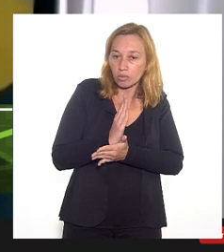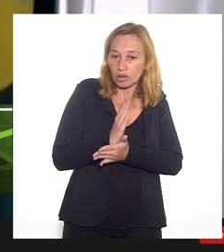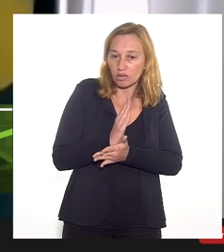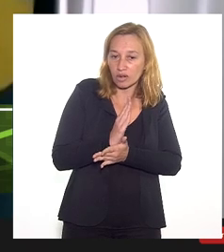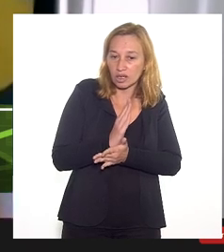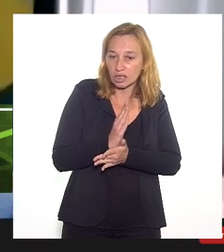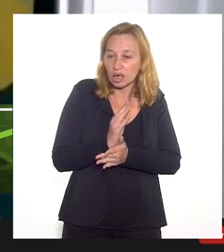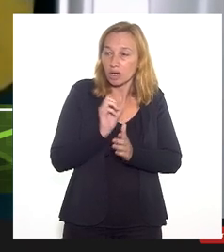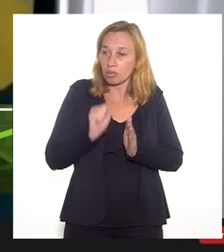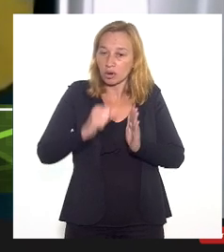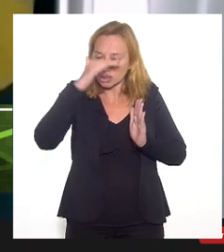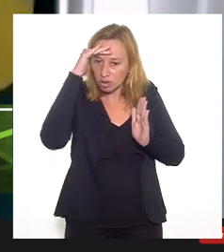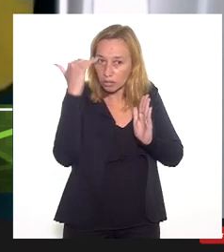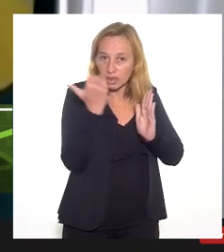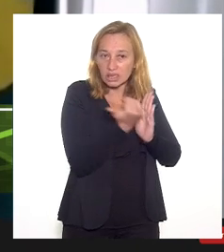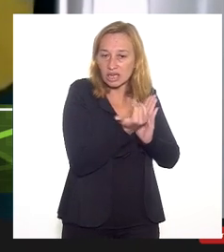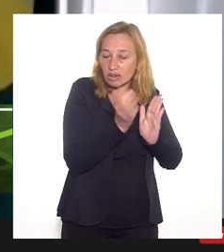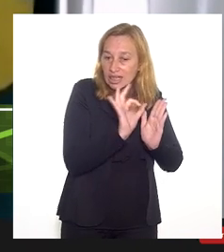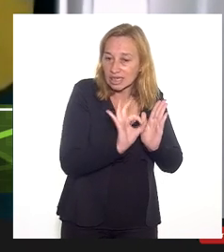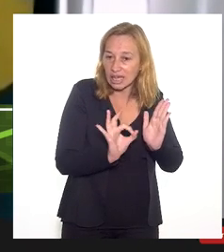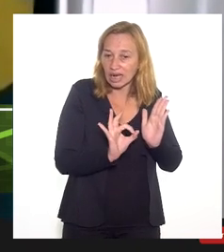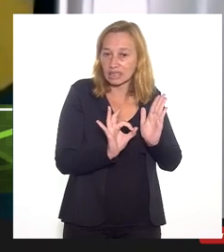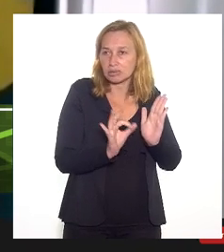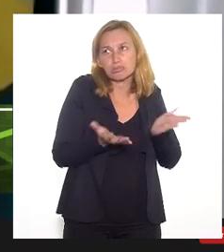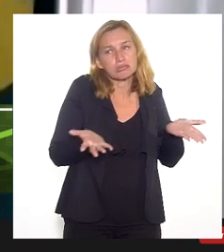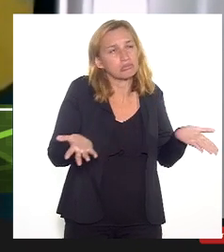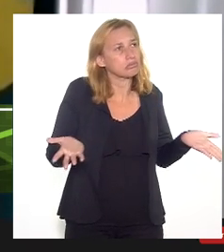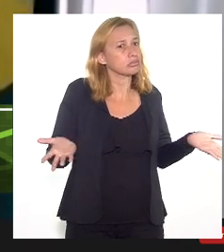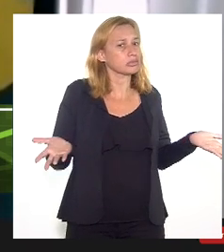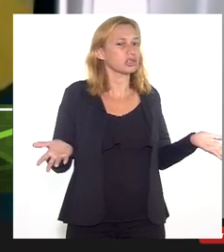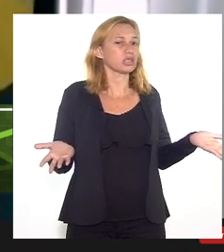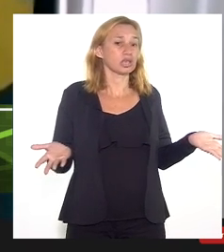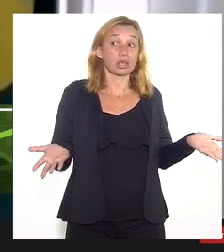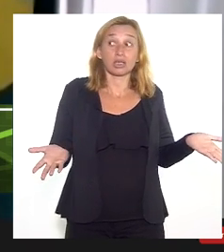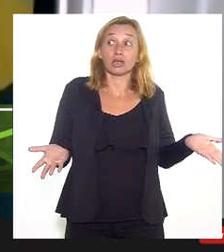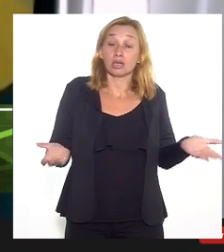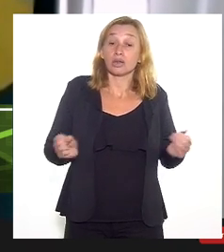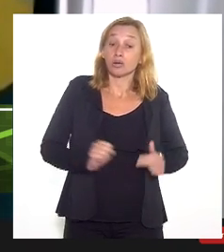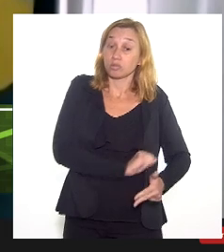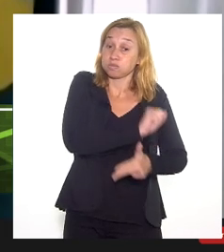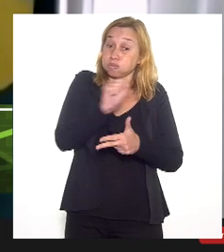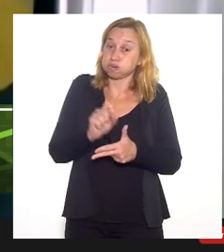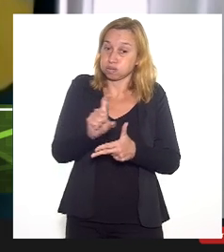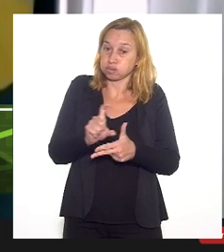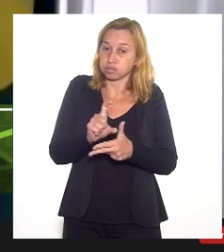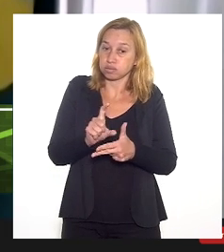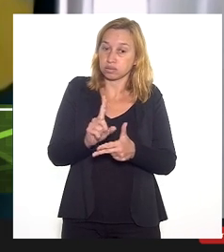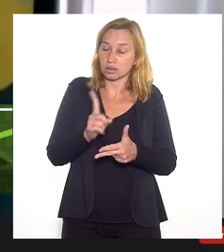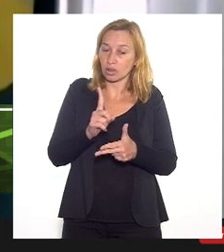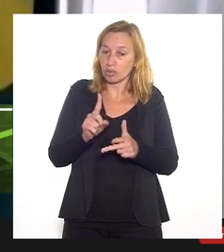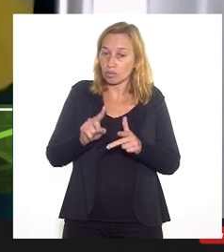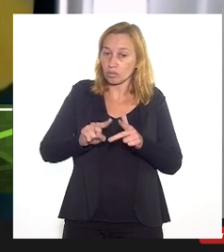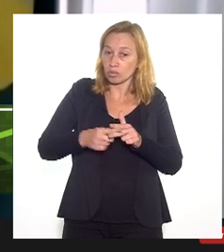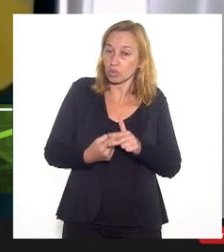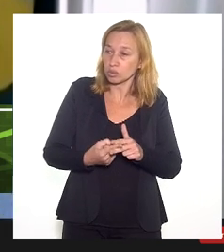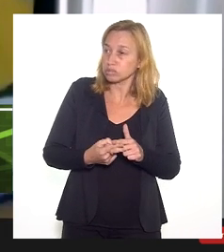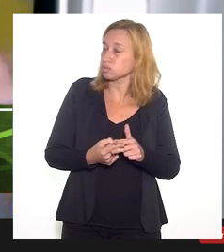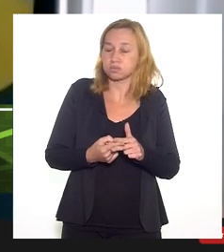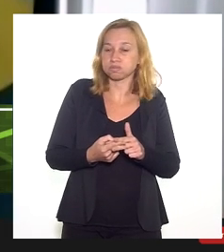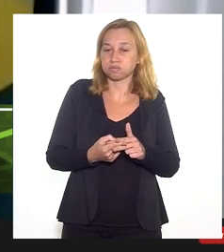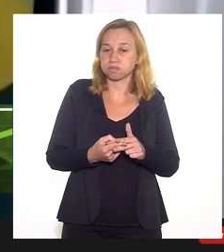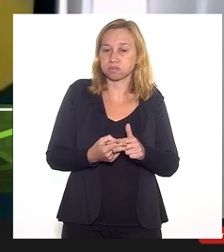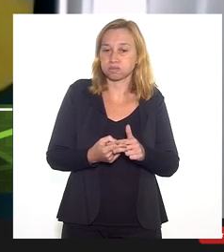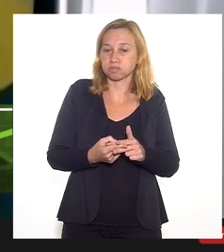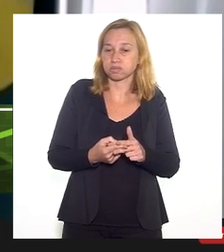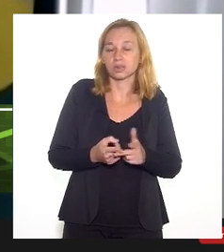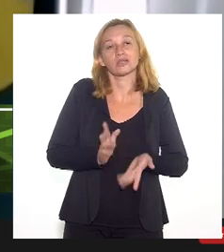constitucionalidade não logra êxito e não cumpre o poder executivo não é poder moderador o poder moderador não existe mais há muito